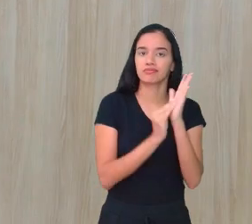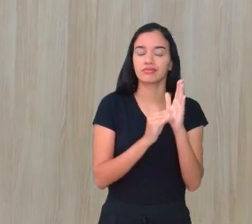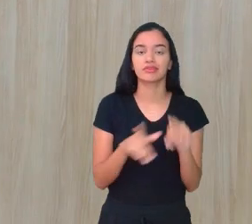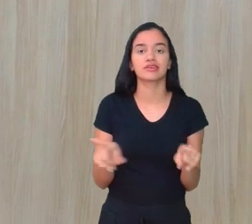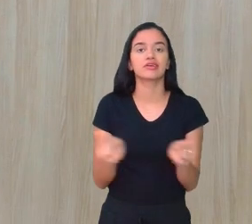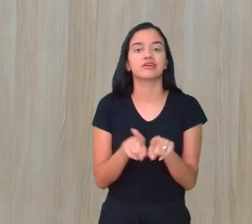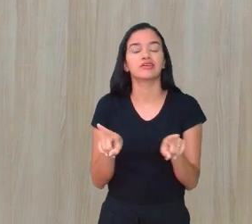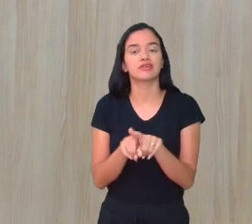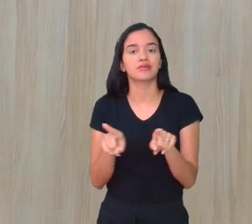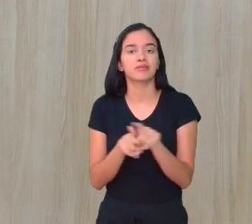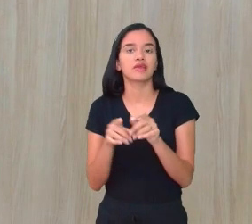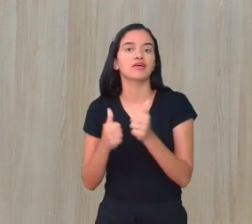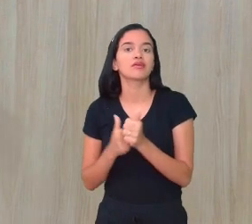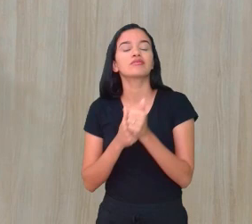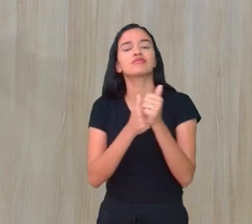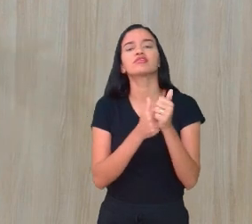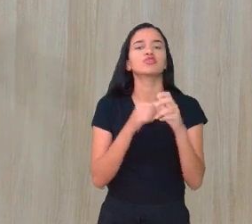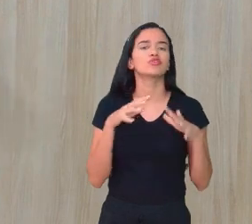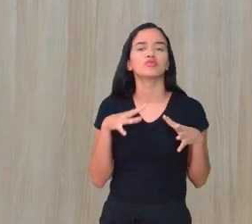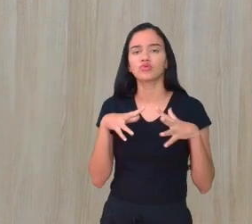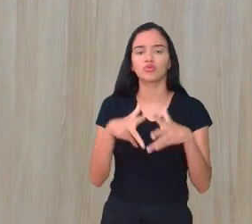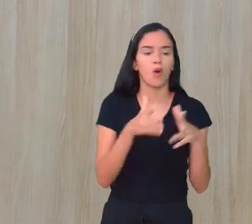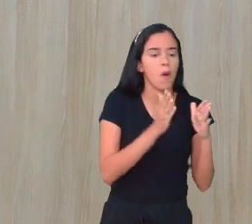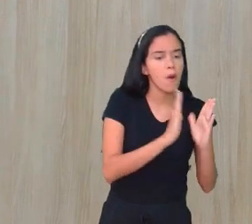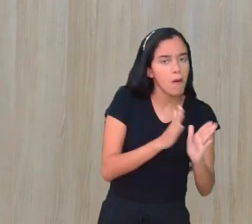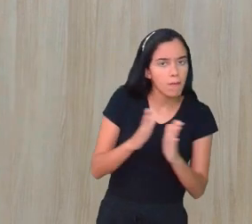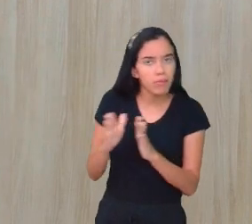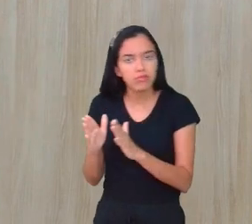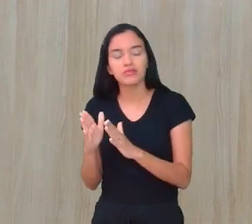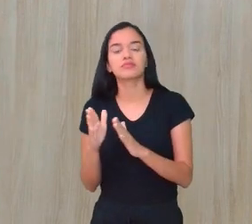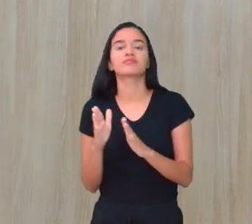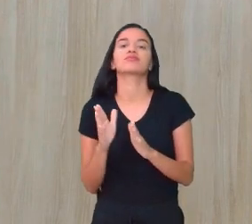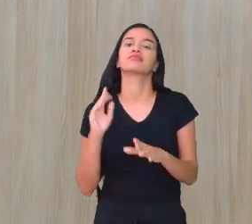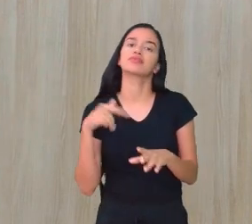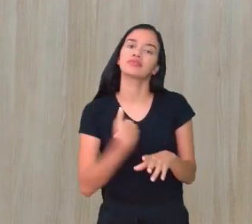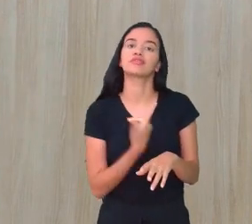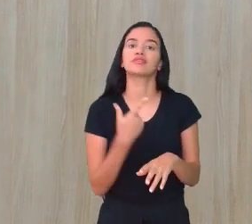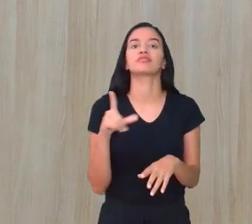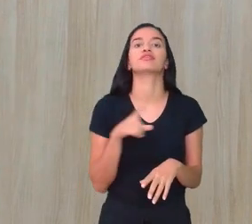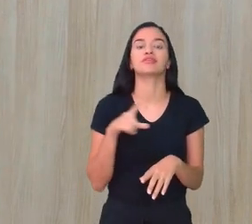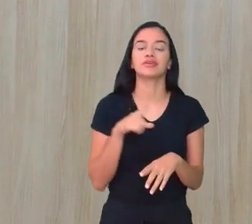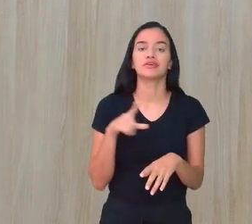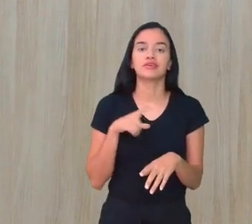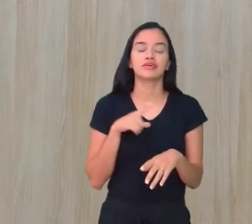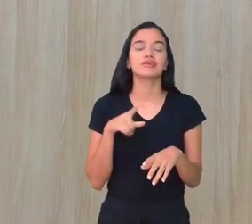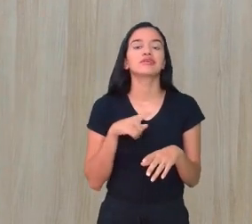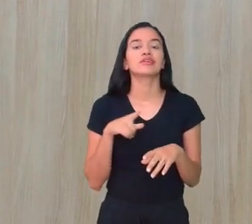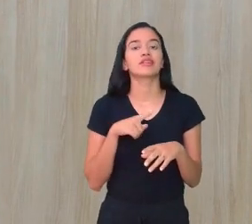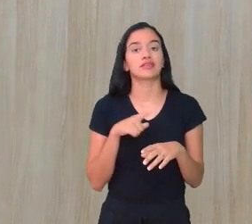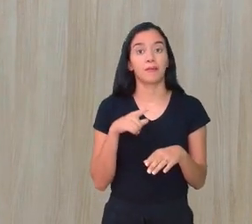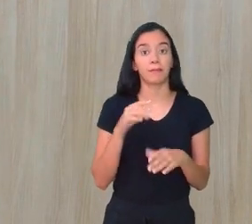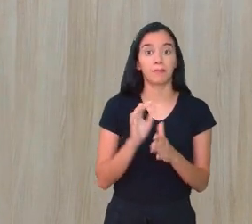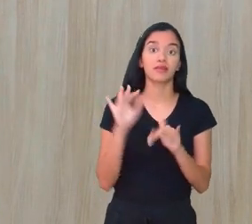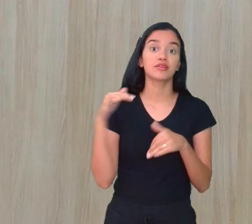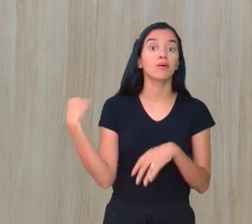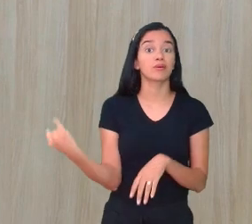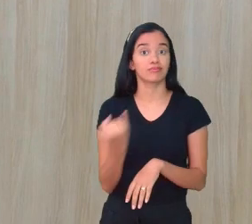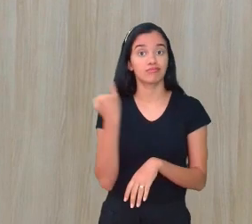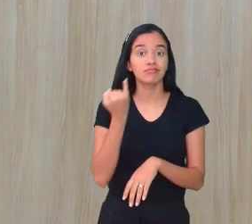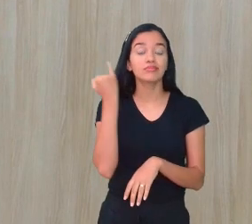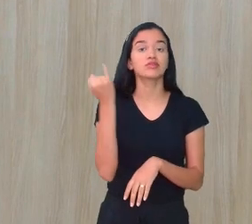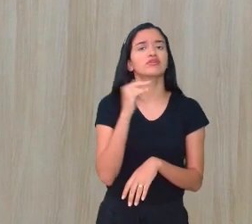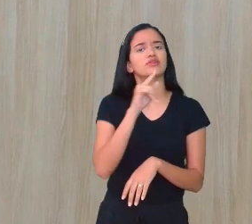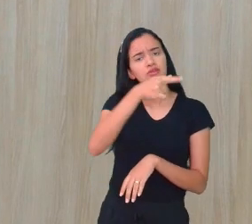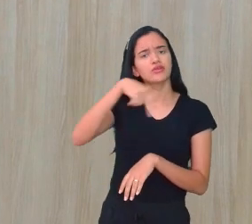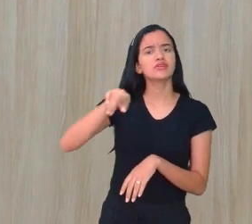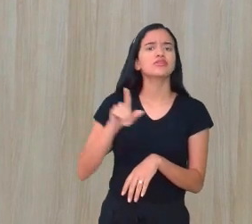e poder acompanhar, né, todo o andamento que a gente está dando, né, dentro da ginástica. Então, é muito importante para